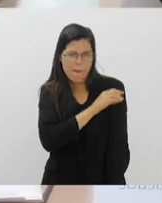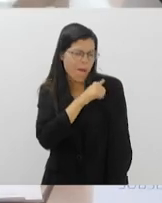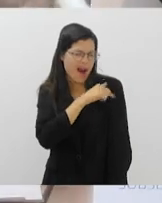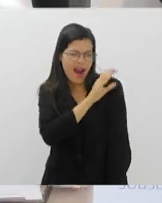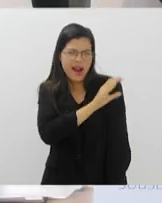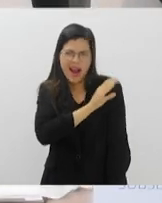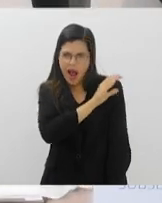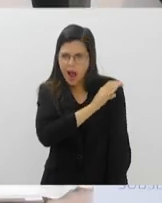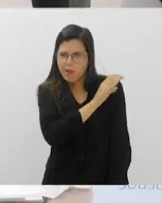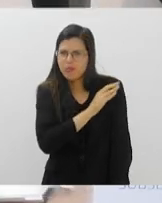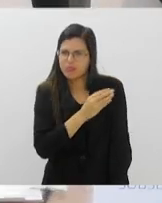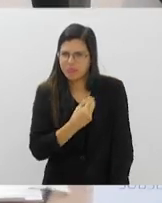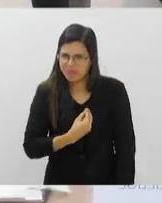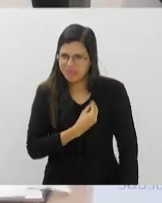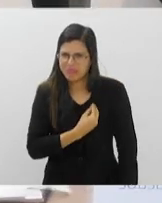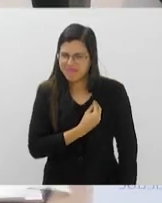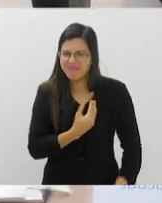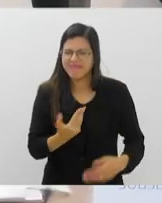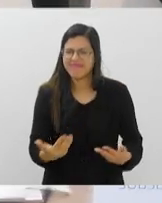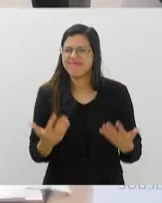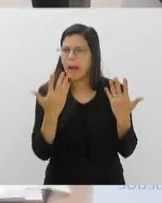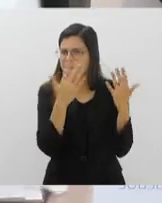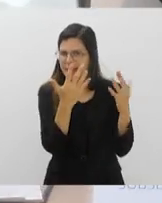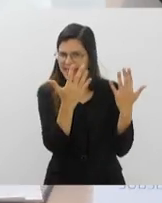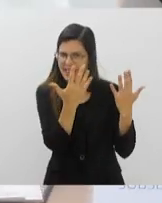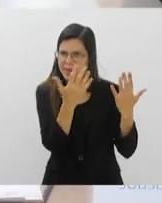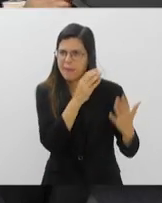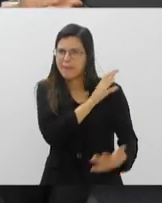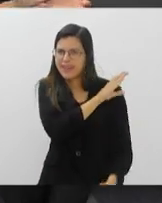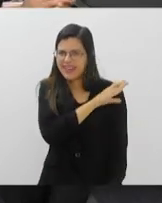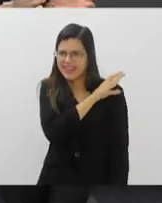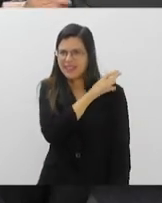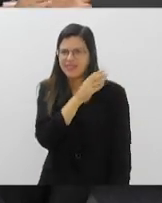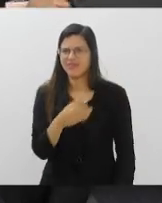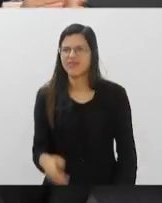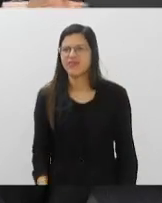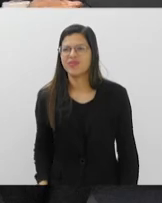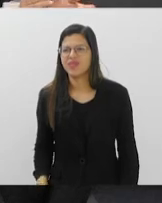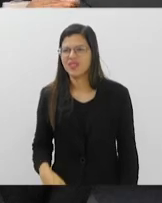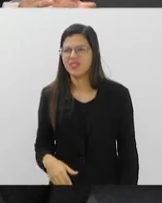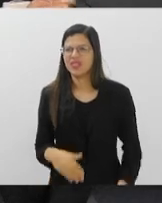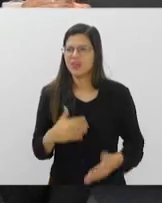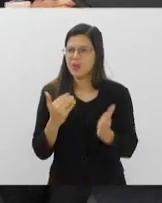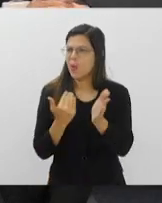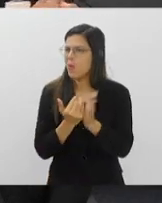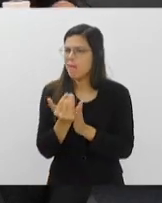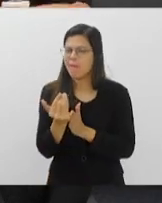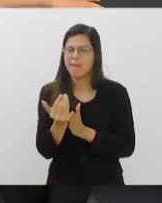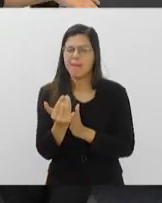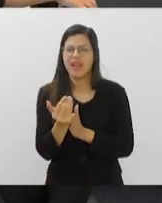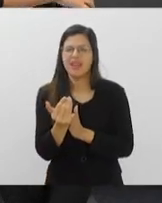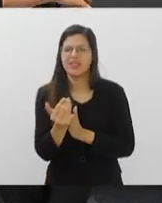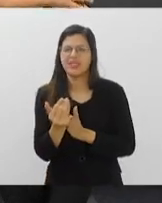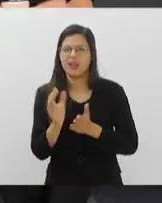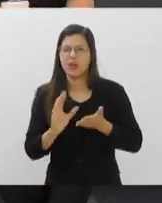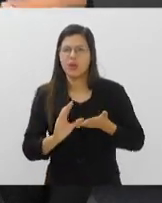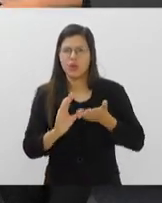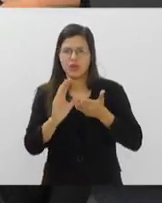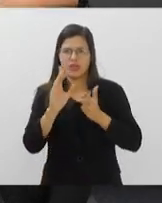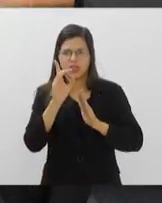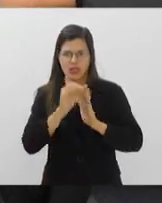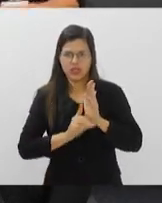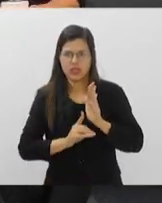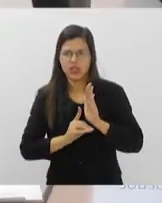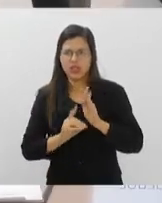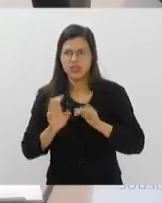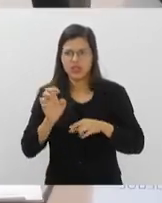presente Parabéns Campos presente é assim que a gente começa né e o conselho de direito estadual